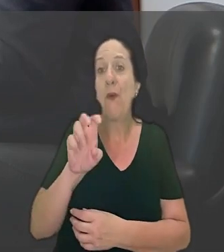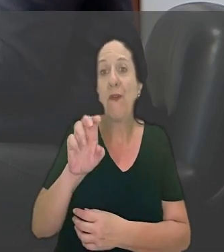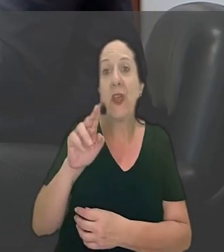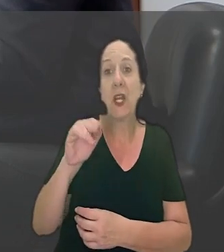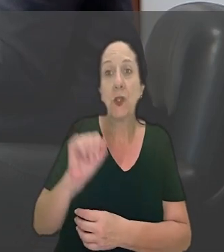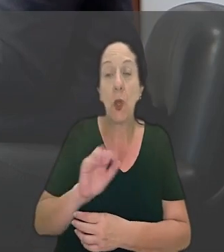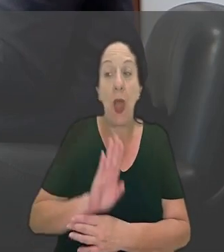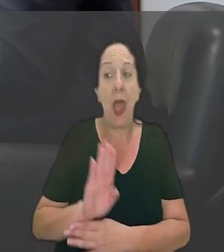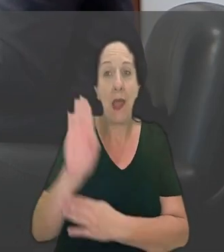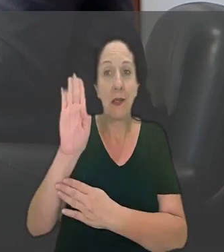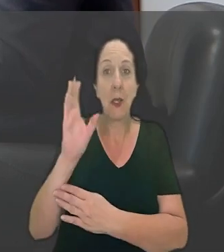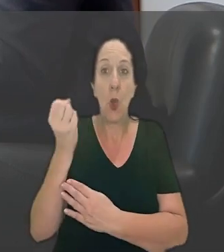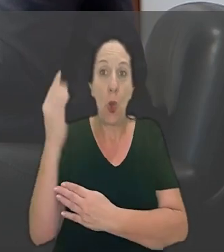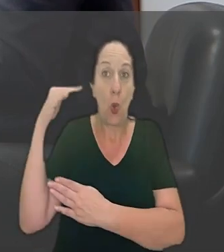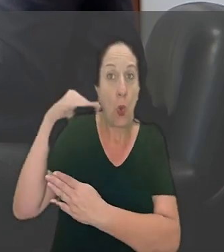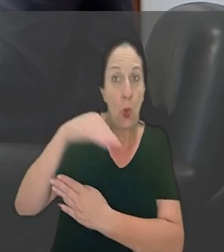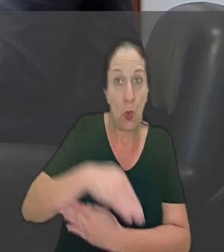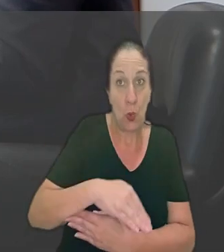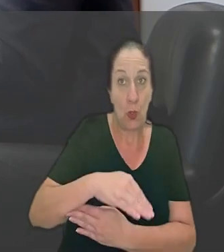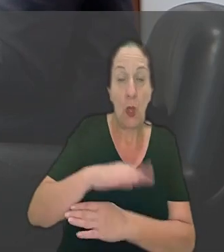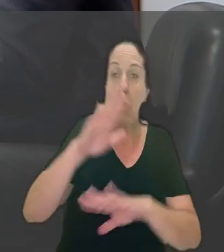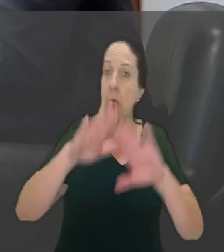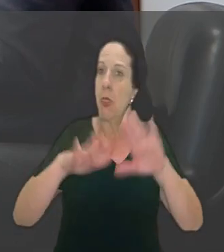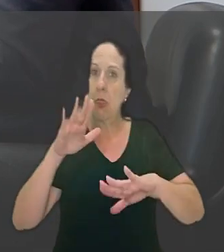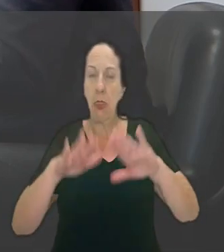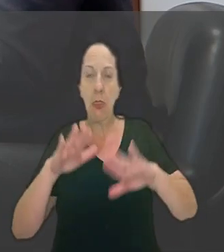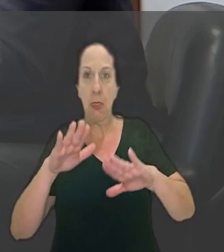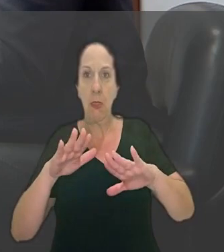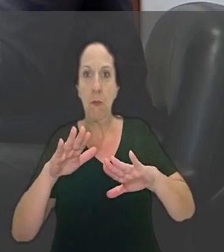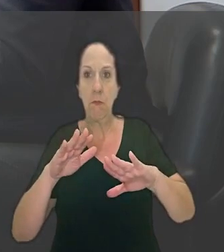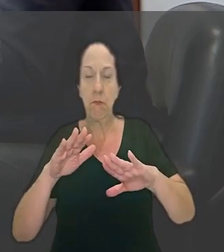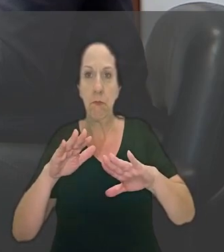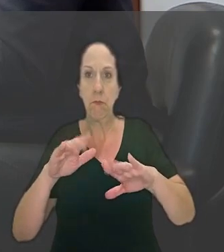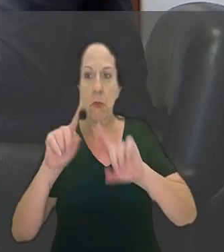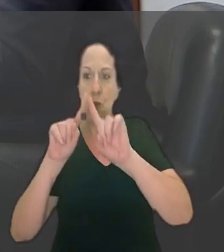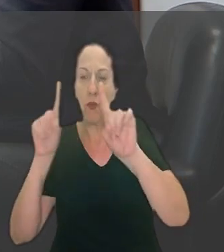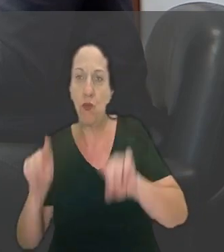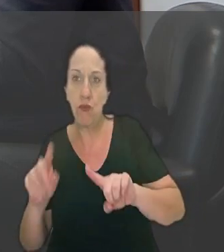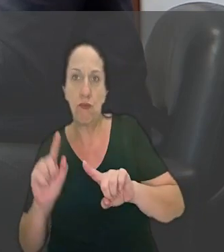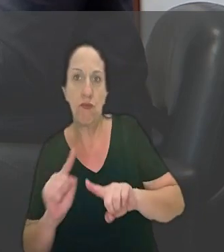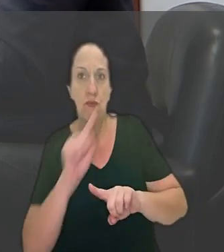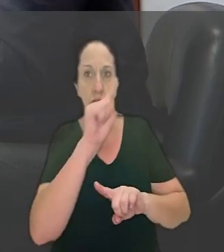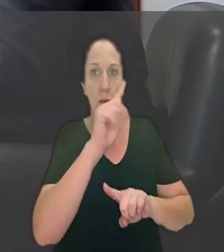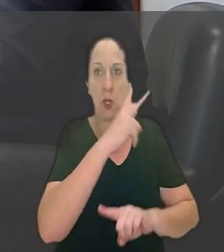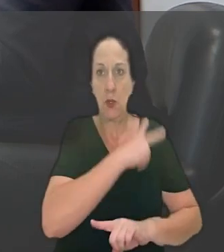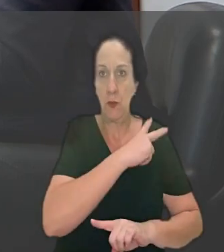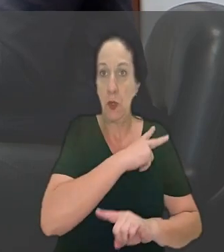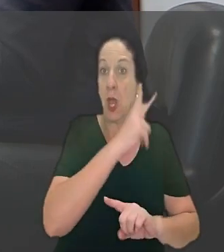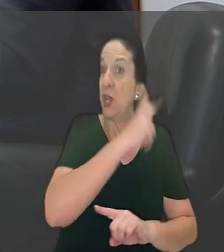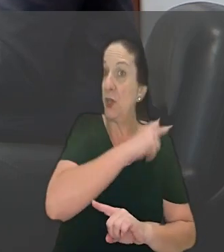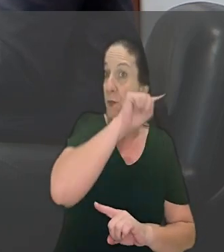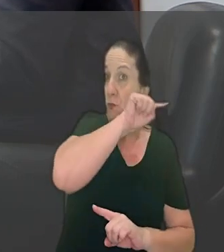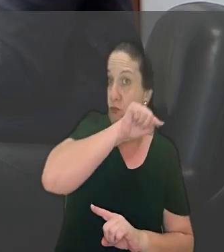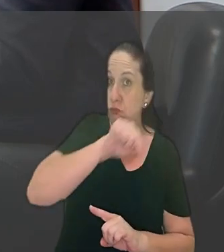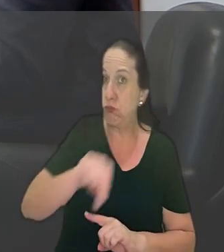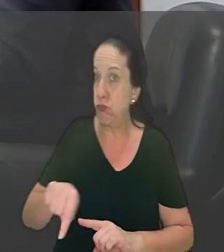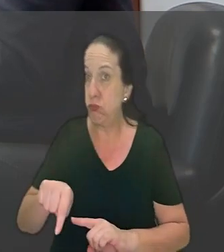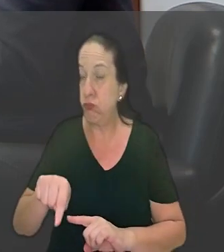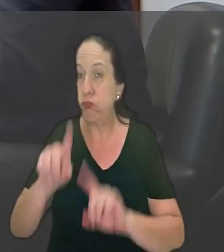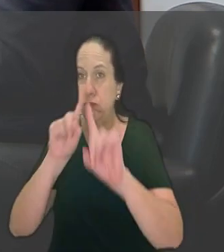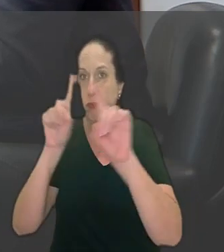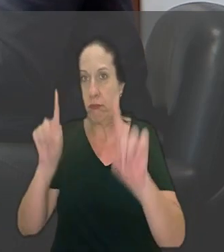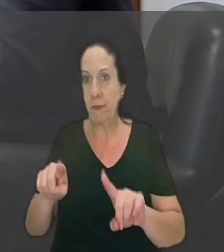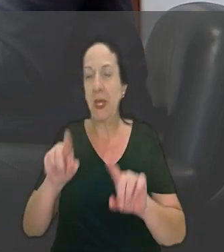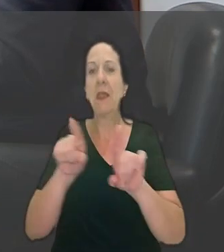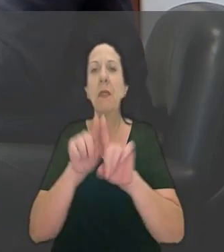pode ser vertical ascendente do próprio subordinado em relação ao chefe, visando excluir a chefia do bem trabalho. Pode também ser